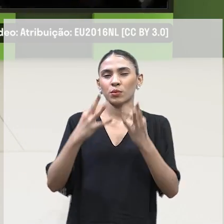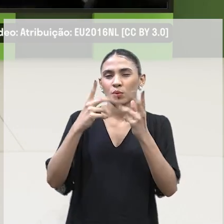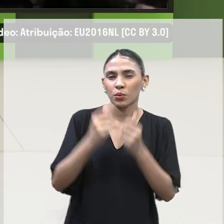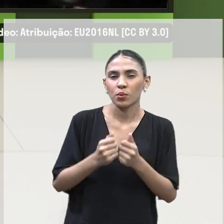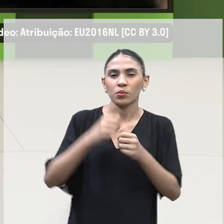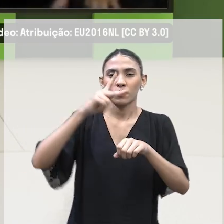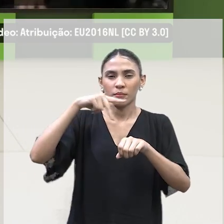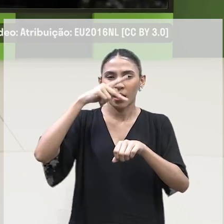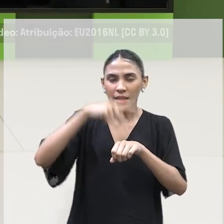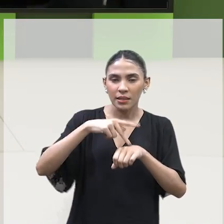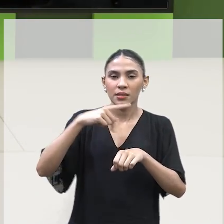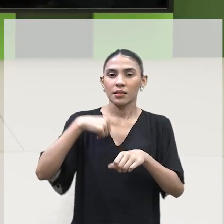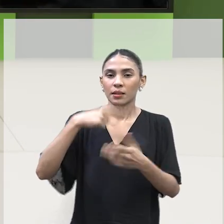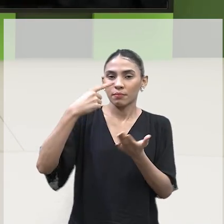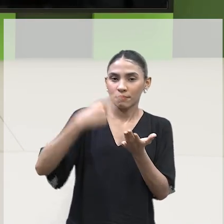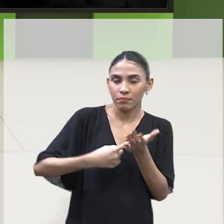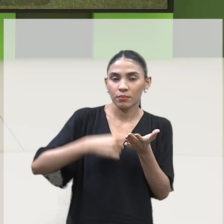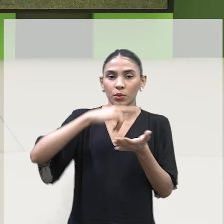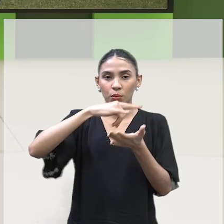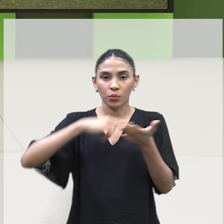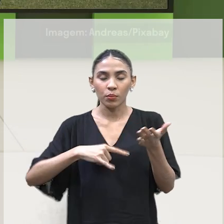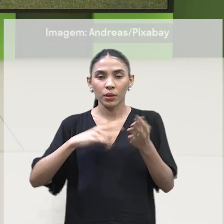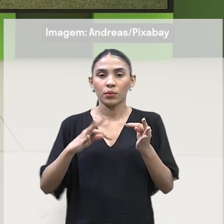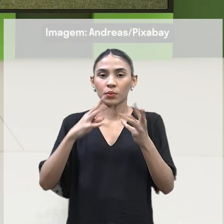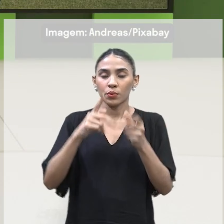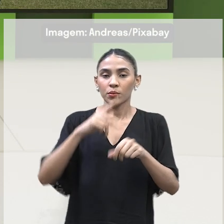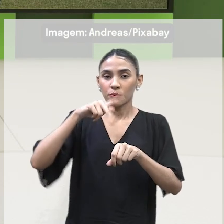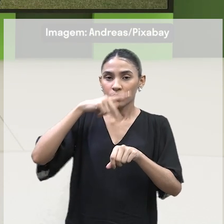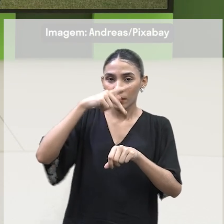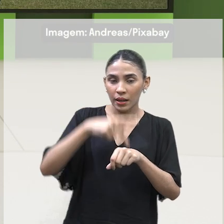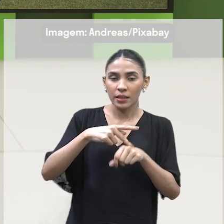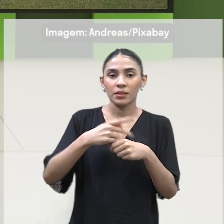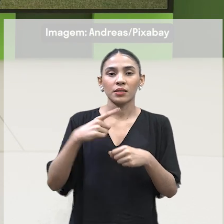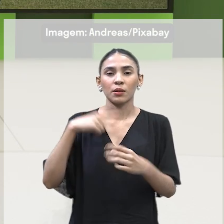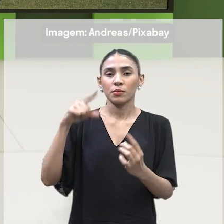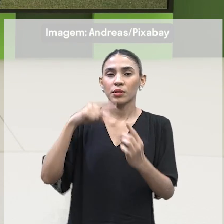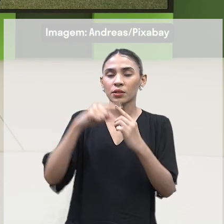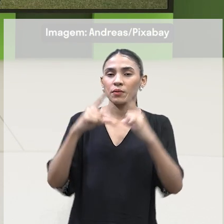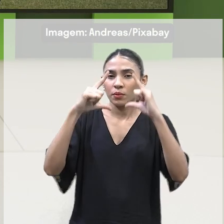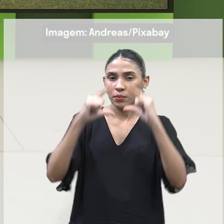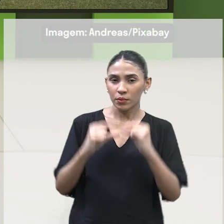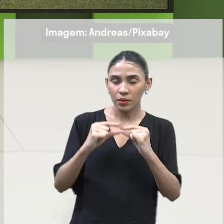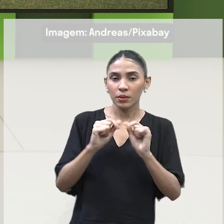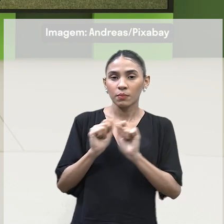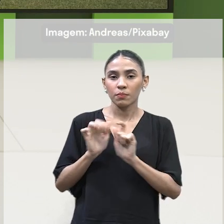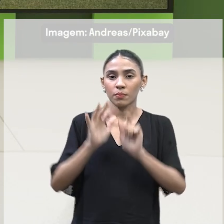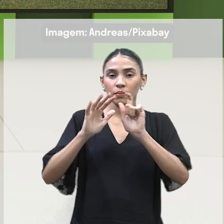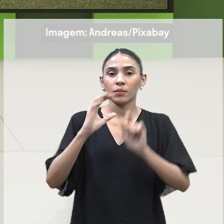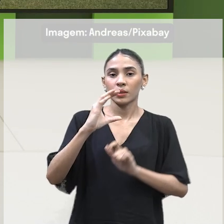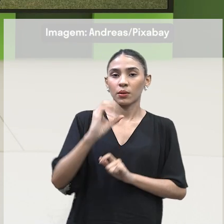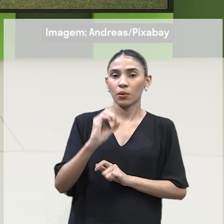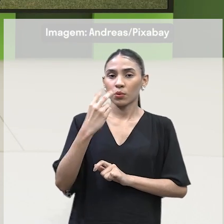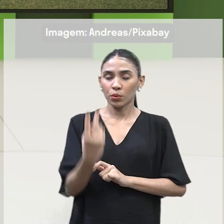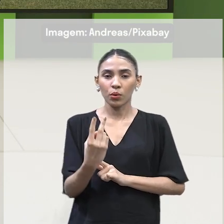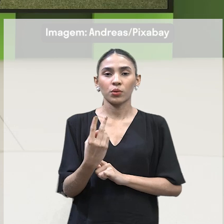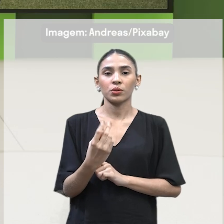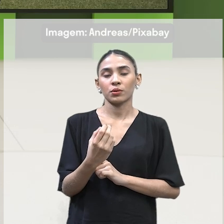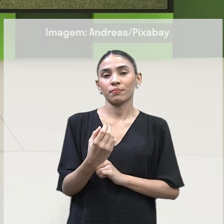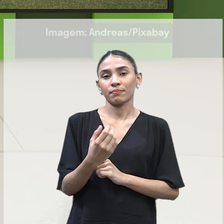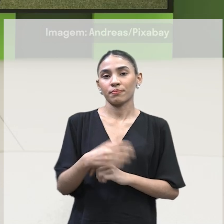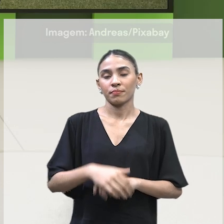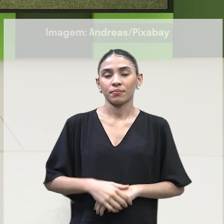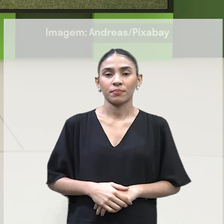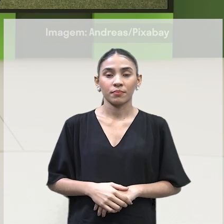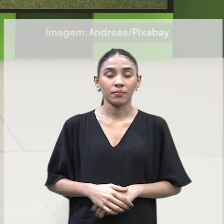selam ali um acordo, né, para que esses países reduzam as emissões de gases que possam poluir a